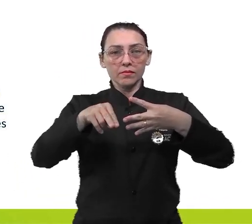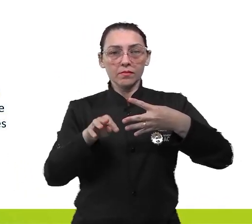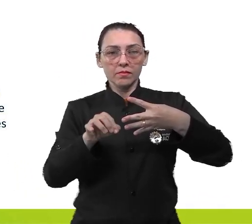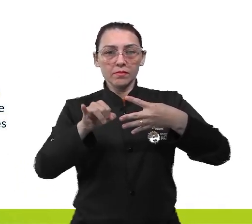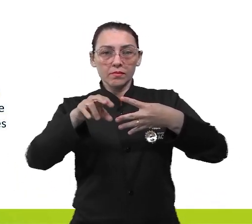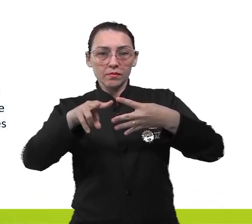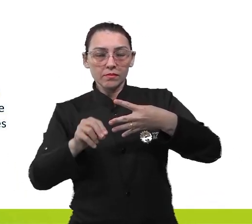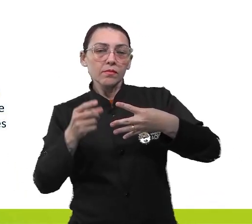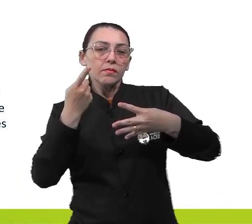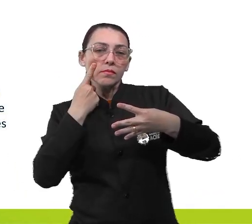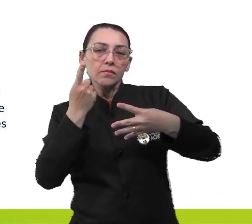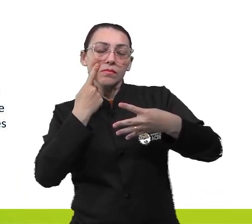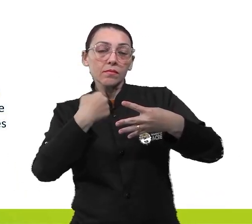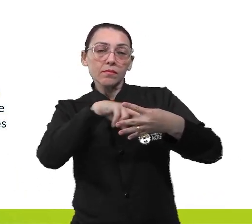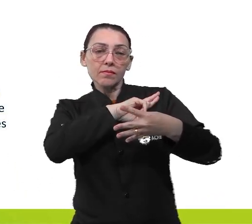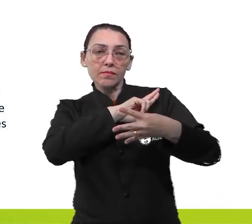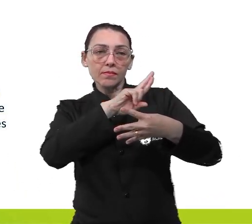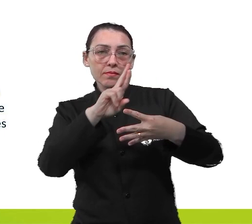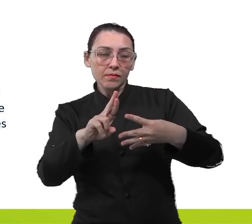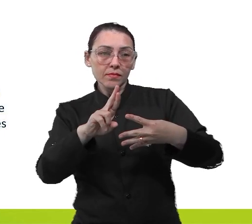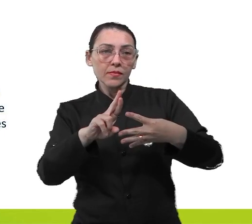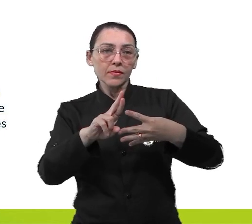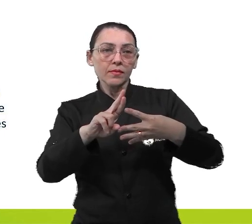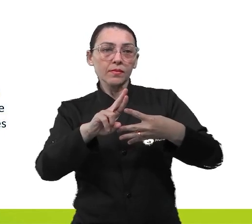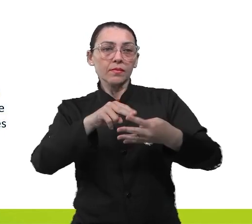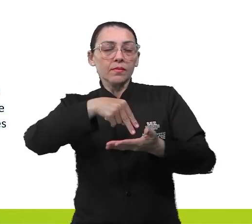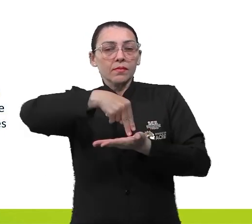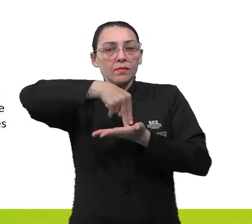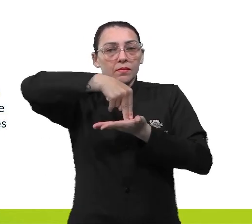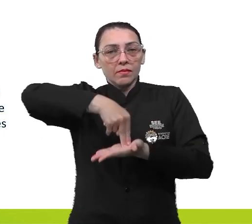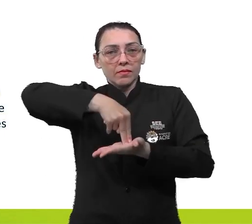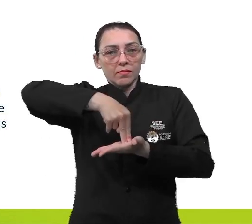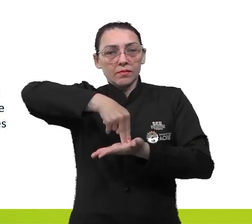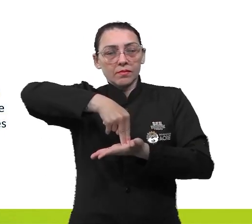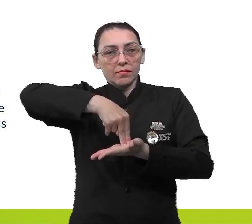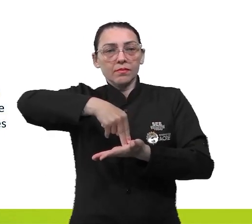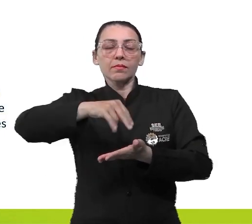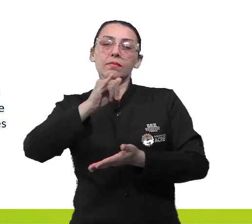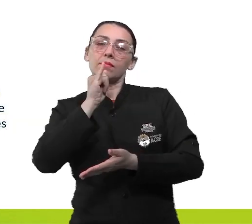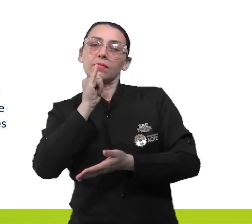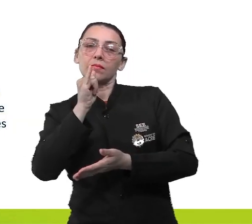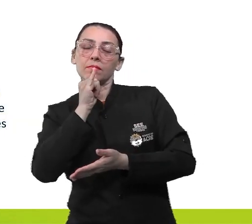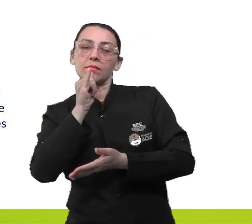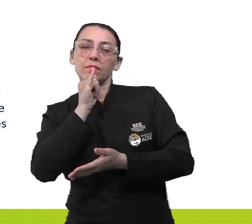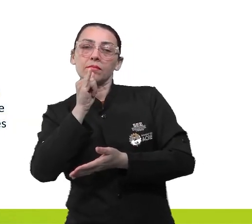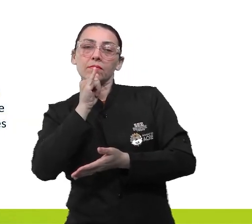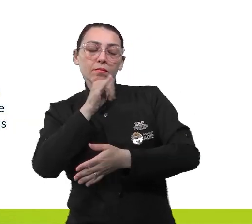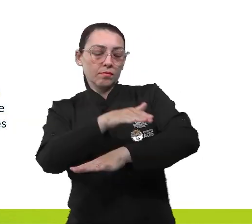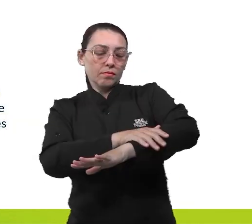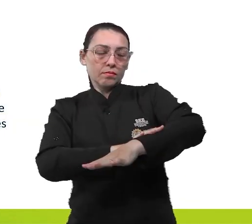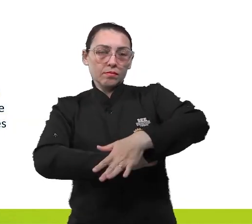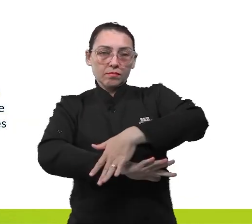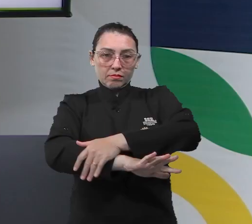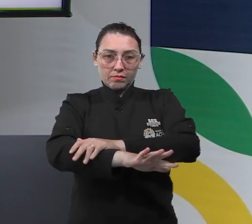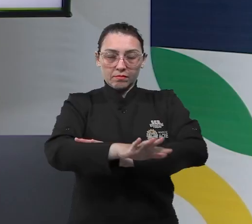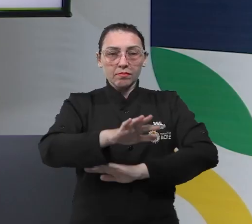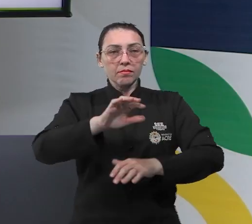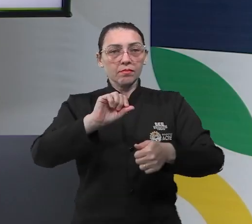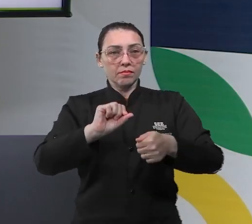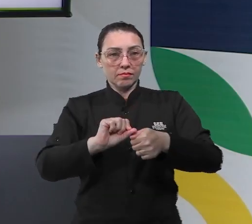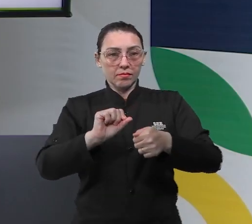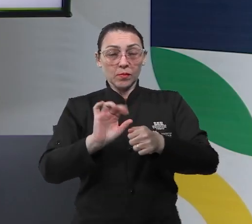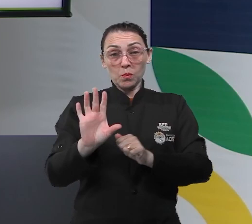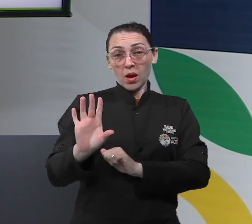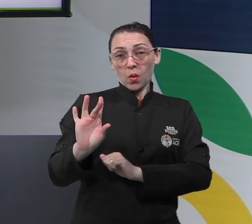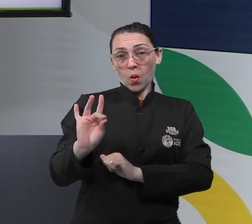imagem, ele é responsável pela sustentação. Por exemplo, o tecido conjuntivo, ele é como se fosse uma